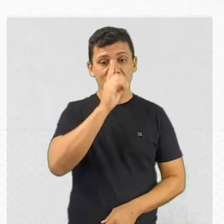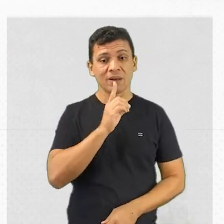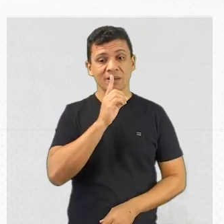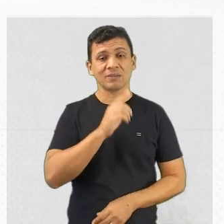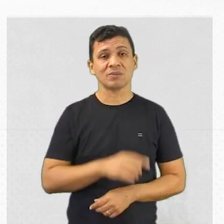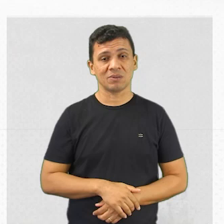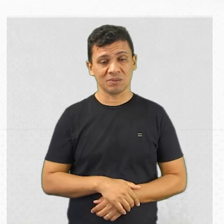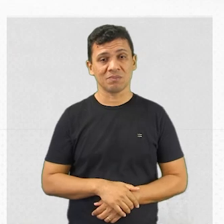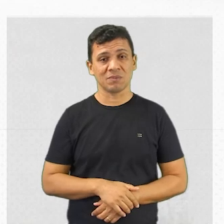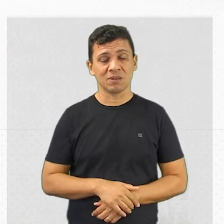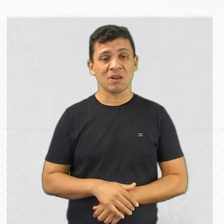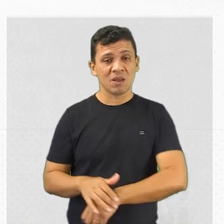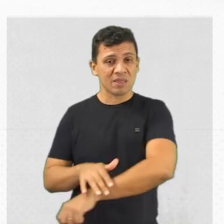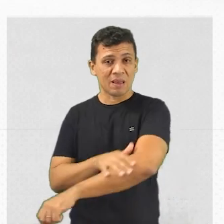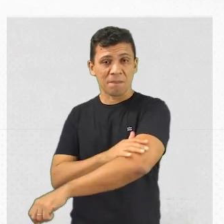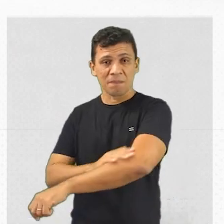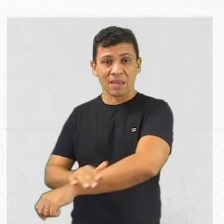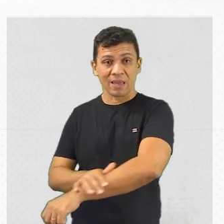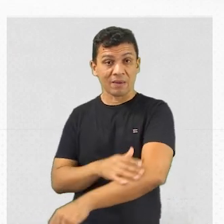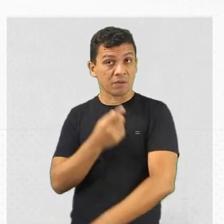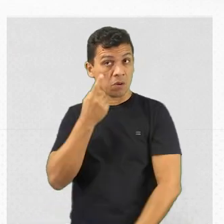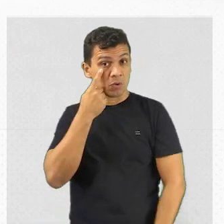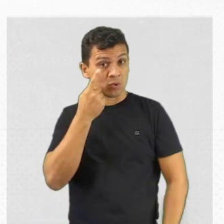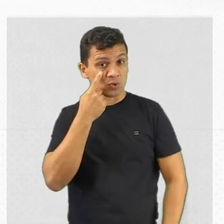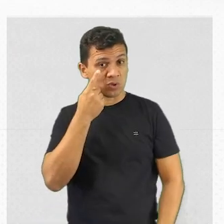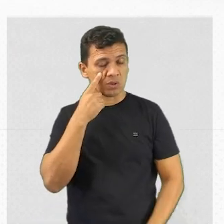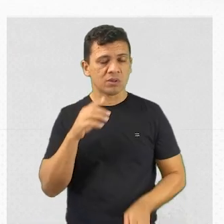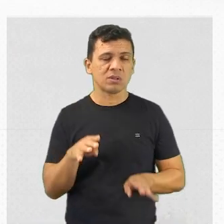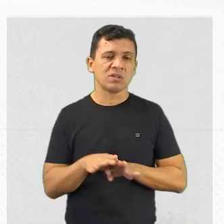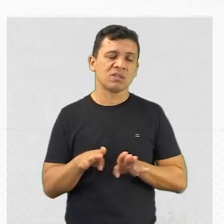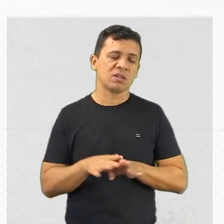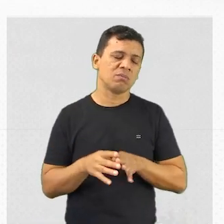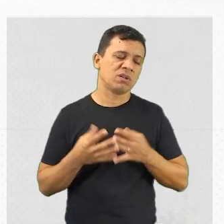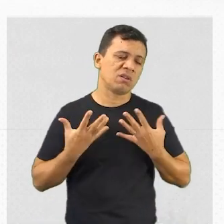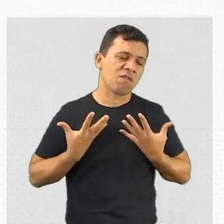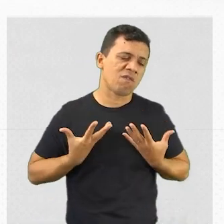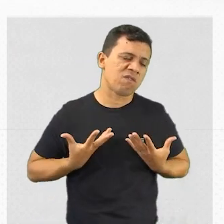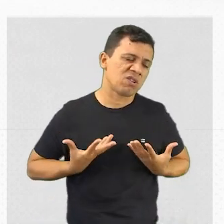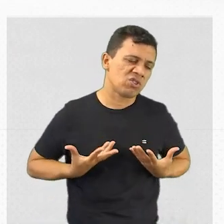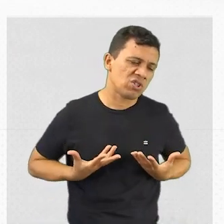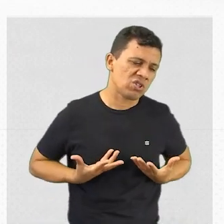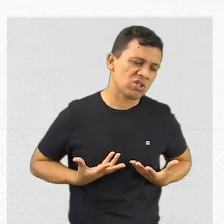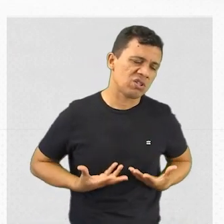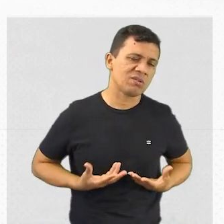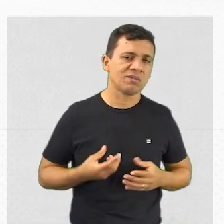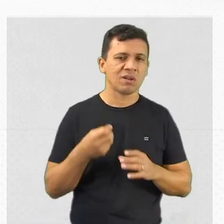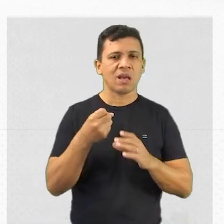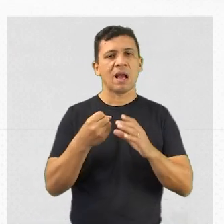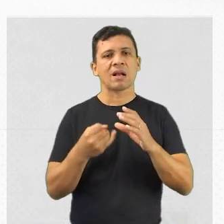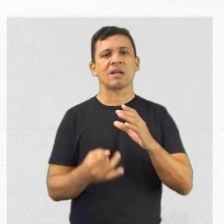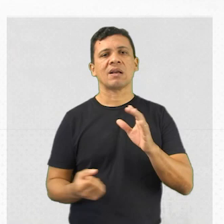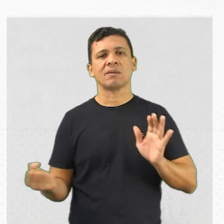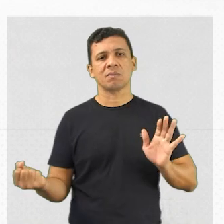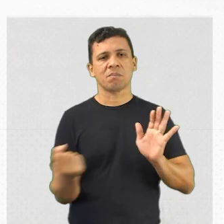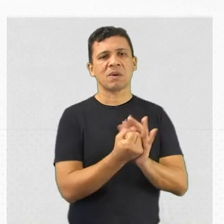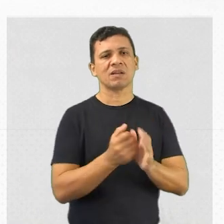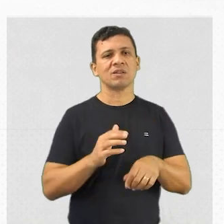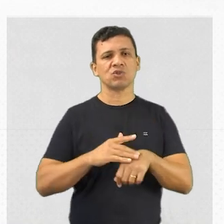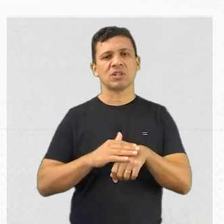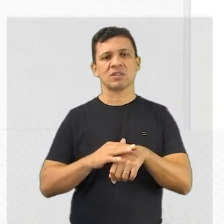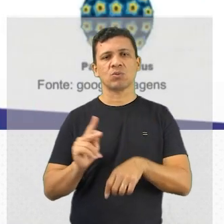Na pele, nos olhos, tá bom? E muita fadiga, são características bem marcantes também da hepatite, tá